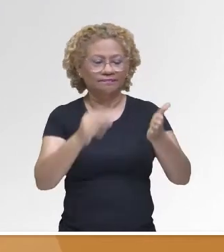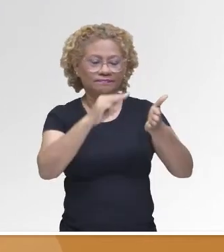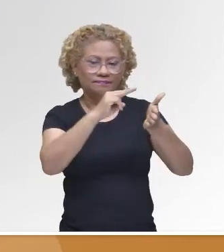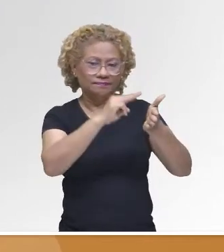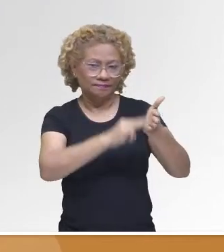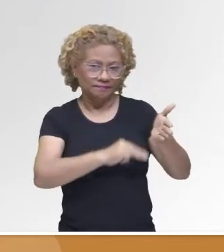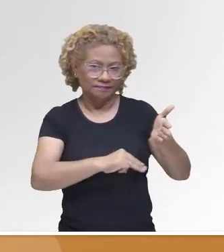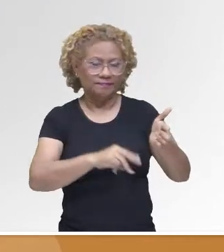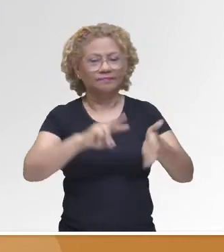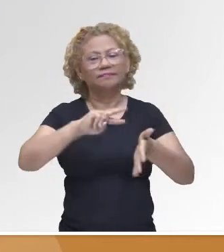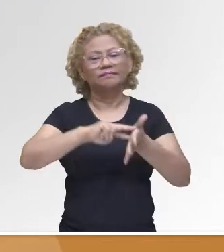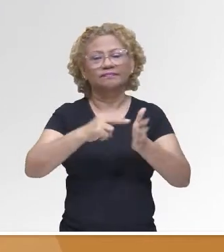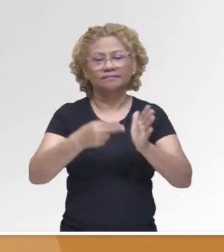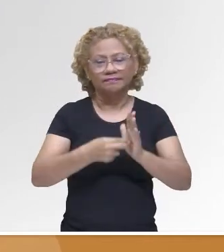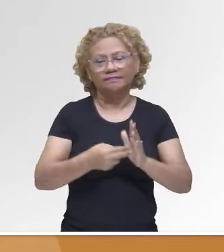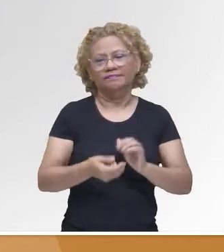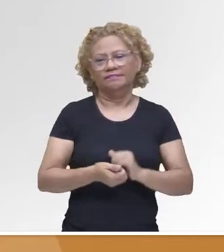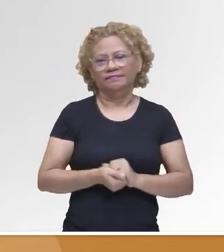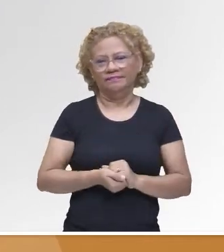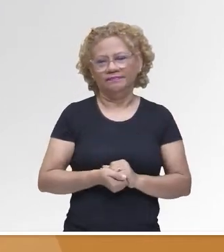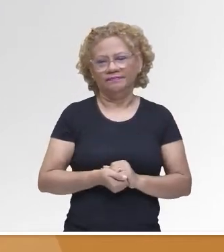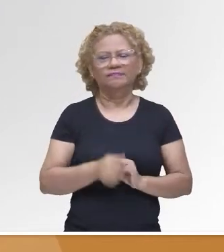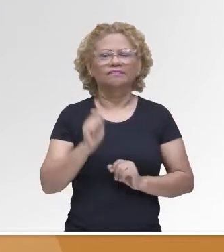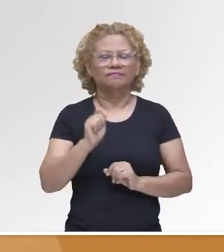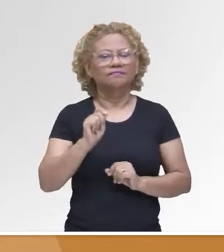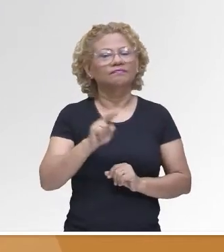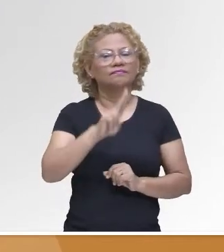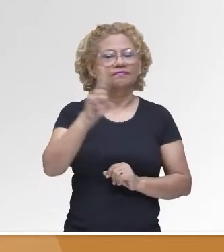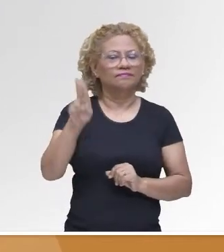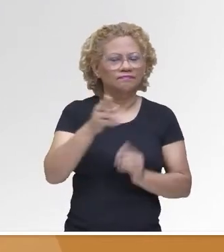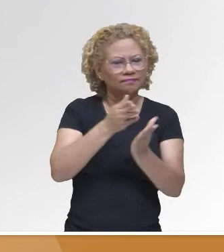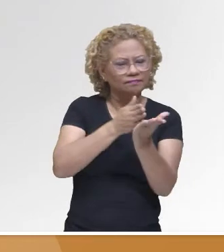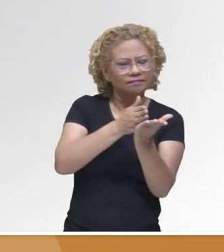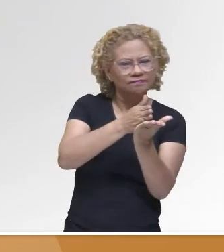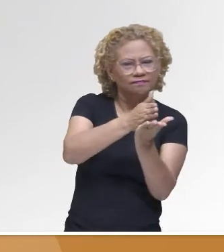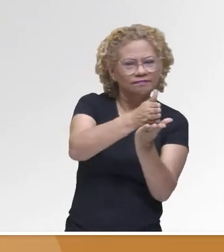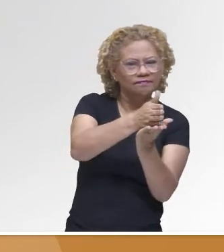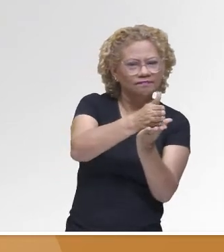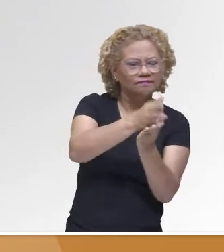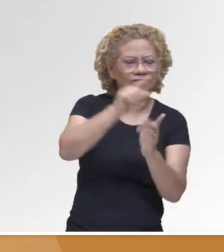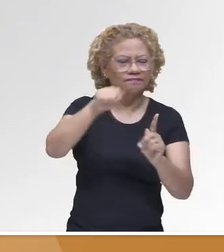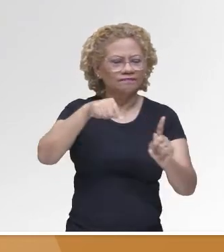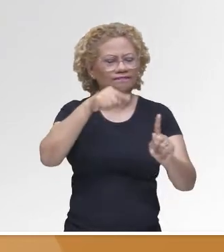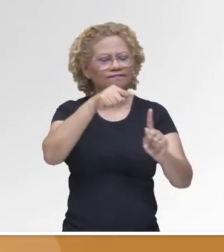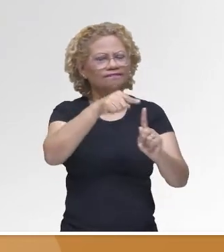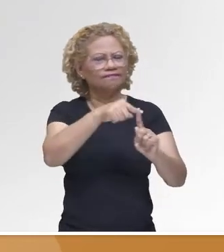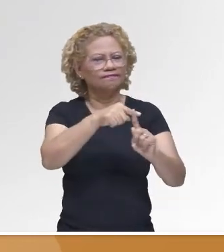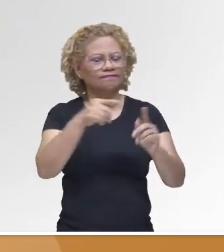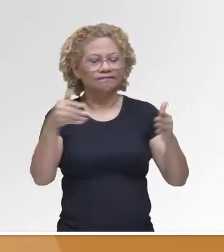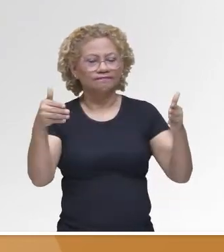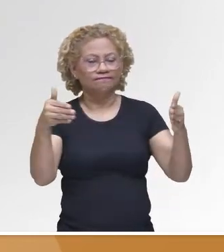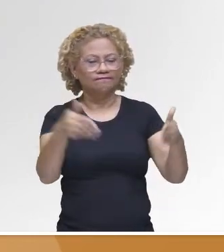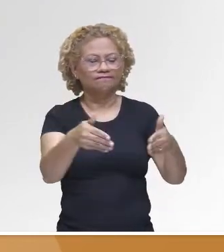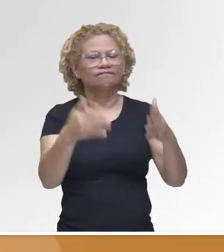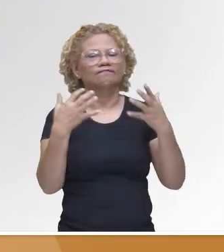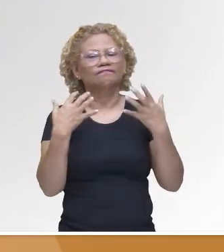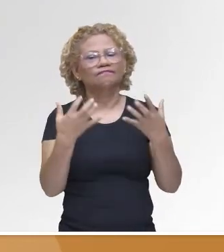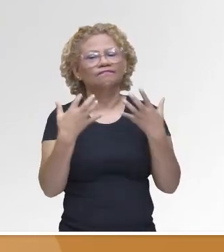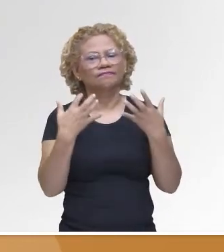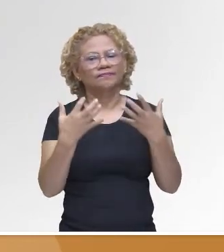eu vou utilizar, né? É a direção que eu vou seguir, qual o foco que eu vou